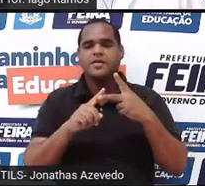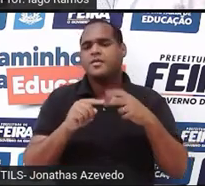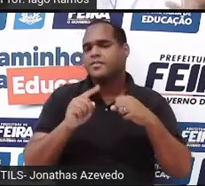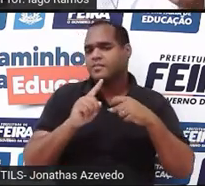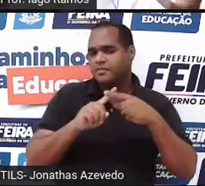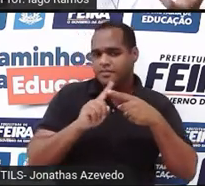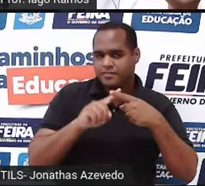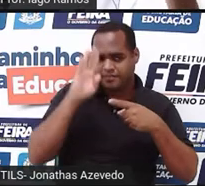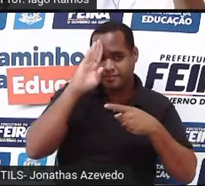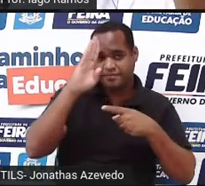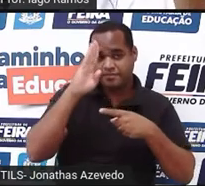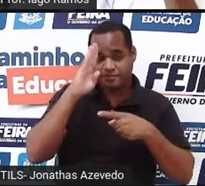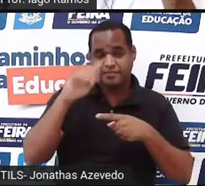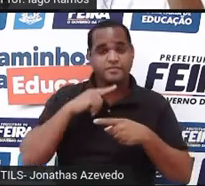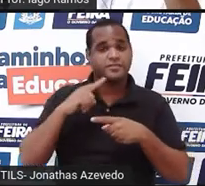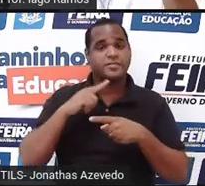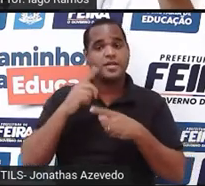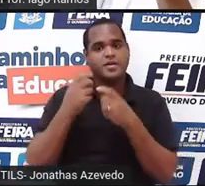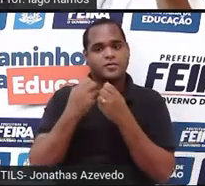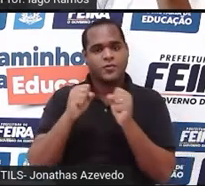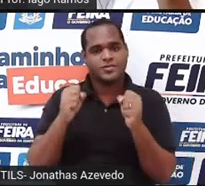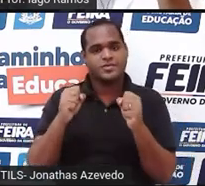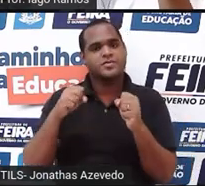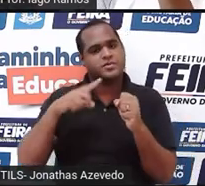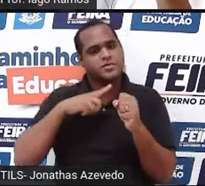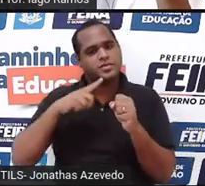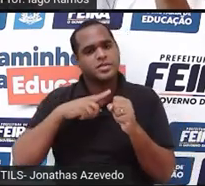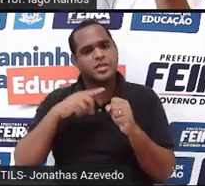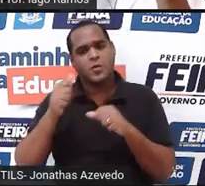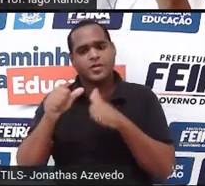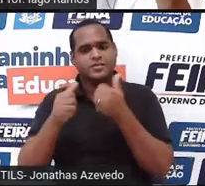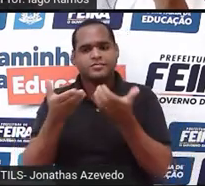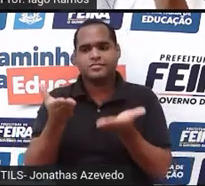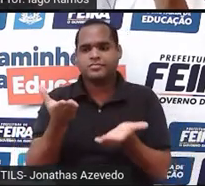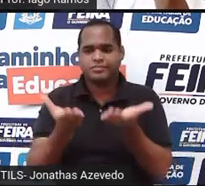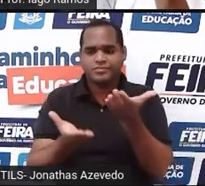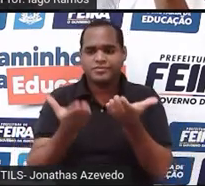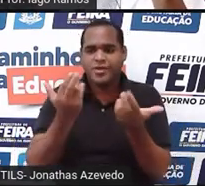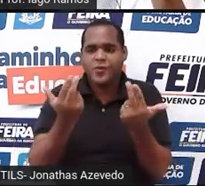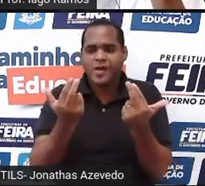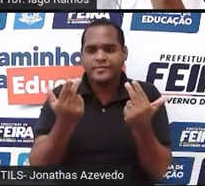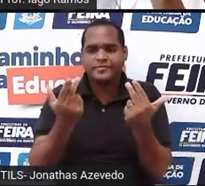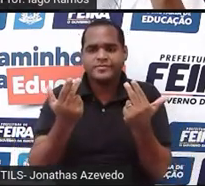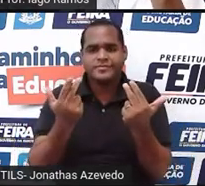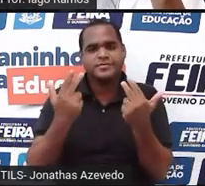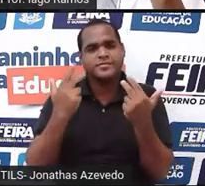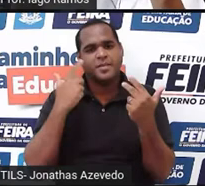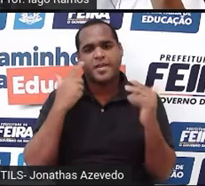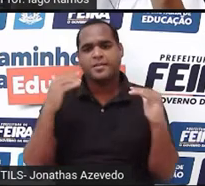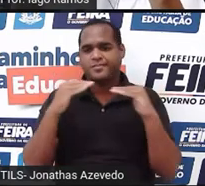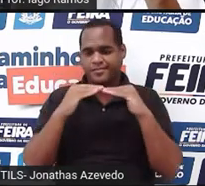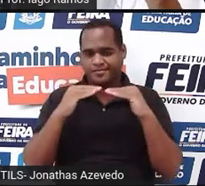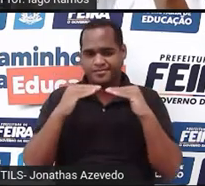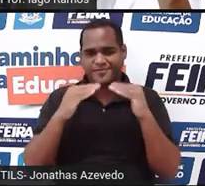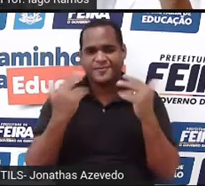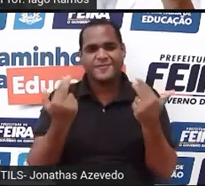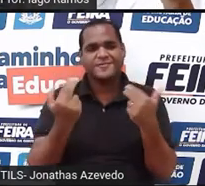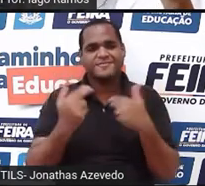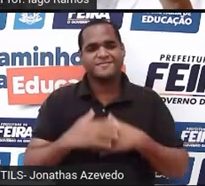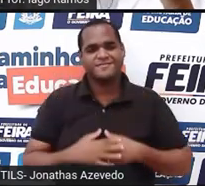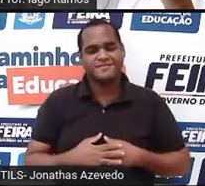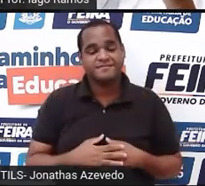direta se uma grandeza aumenta e a outra aumenta da mesma forma é uma relação direta